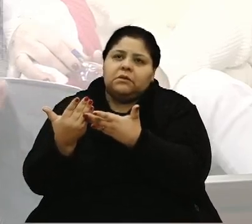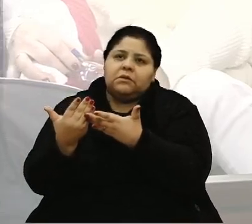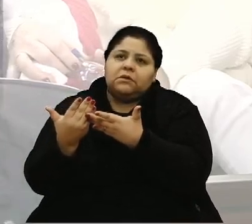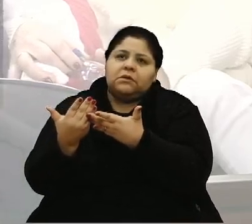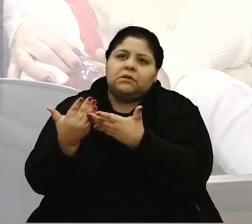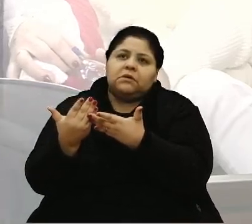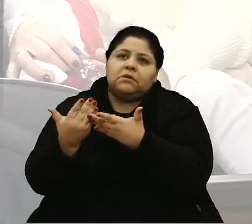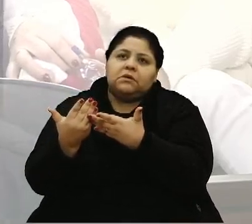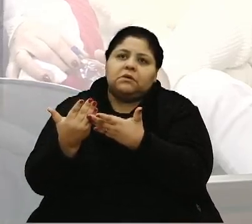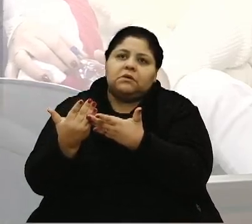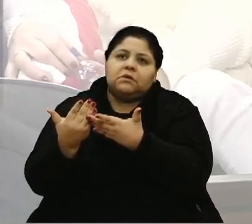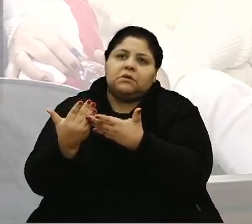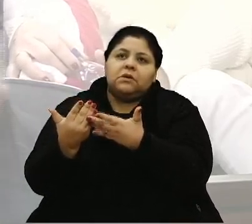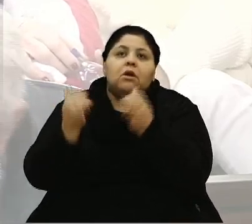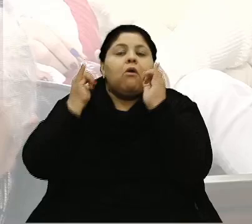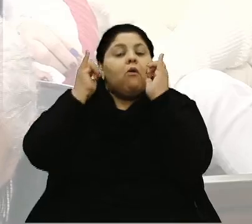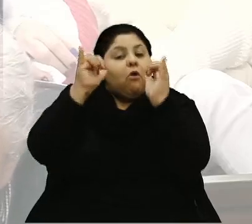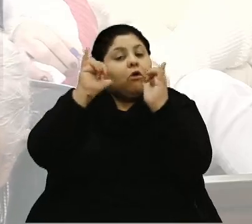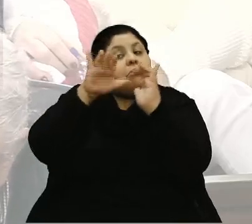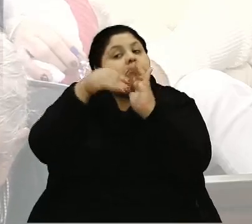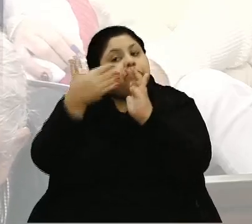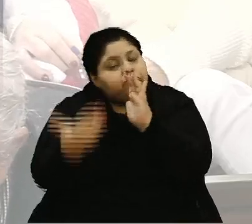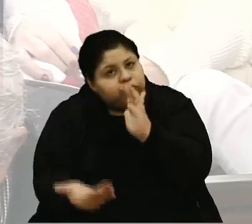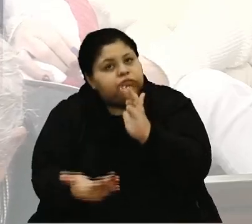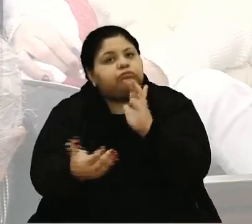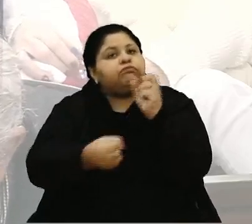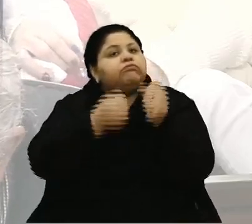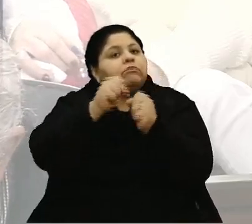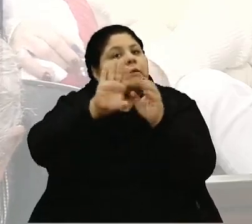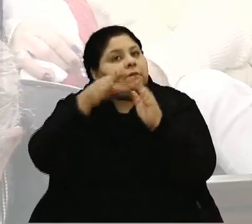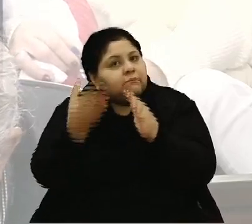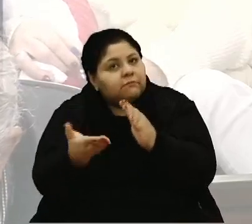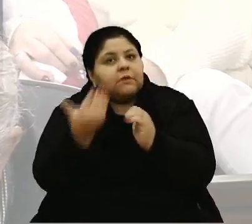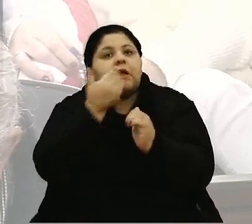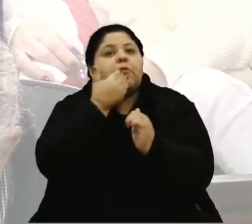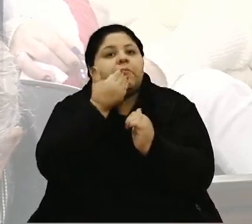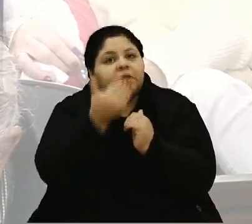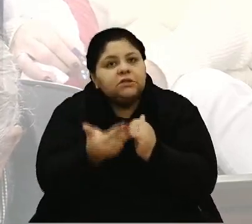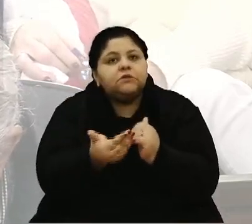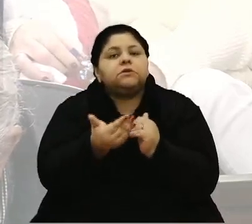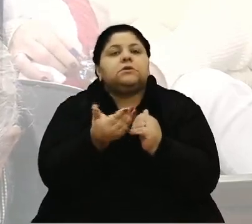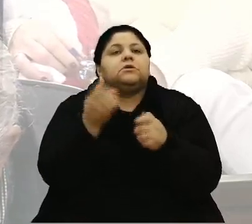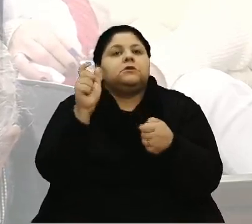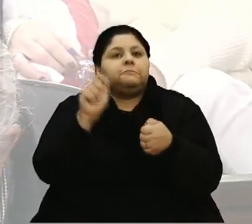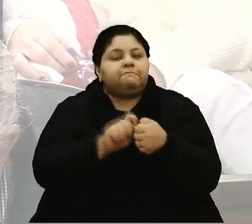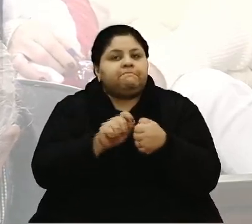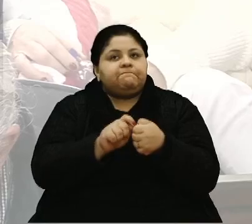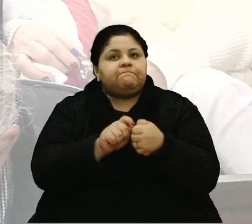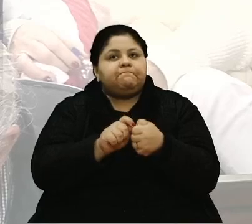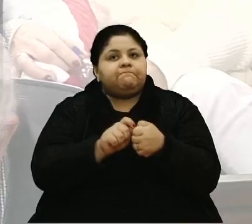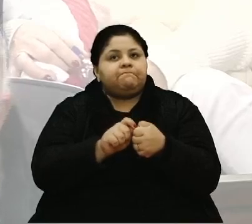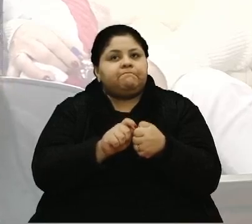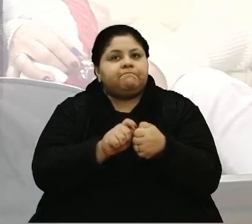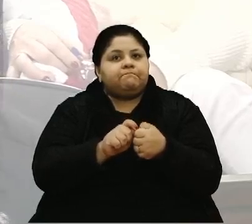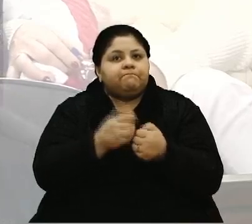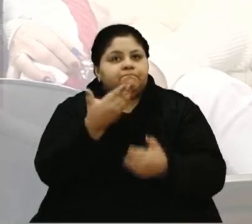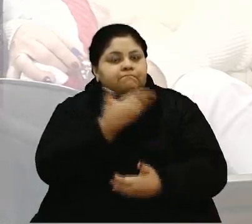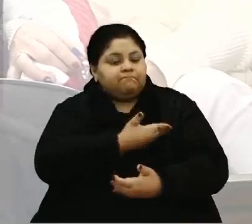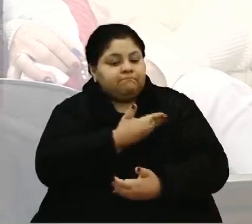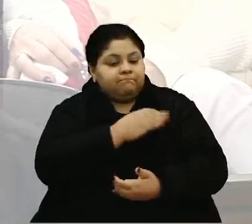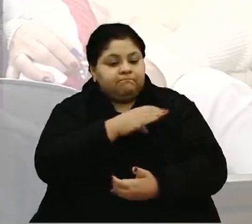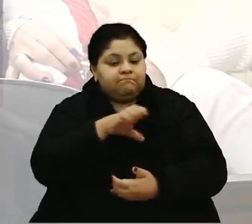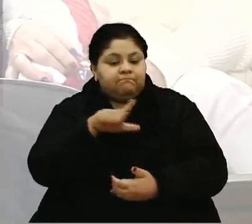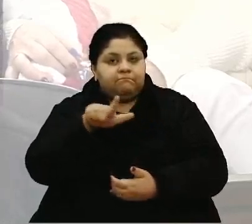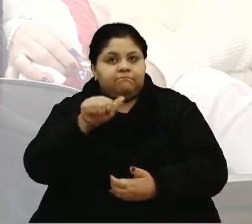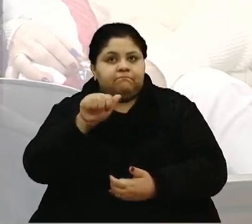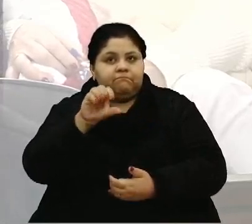porque vai cair ônibus, vai cair carro, e é um pedido que cada vez mais está sendo feito, né, pelo nosso amigo Celso.